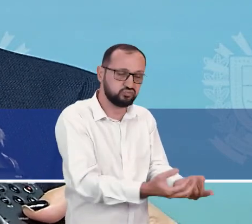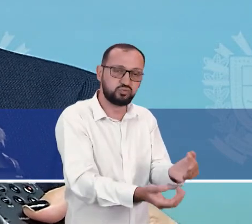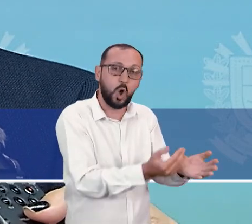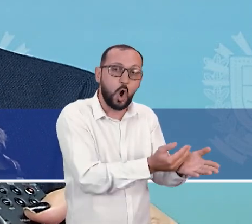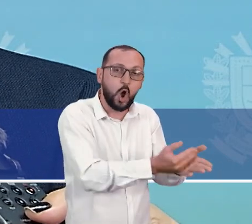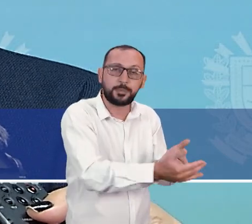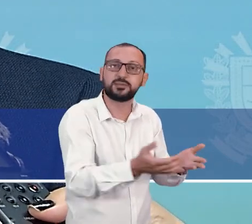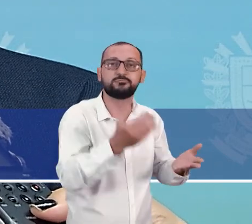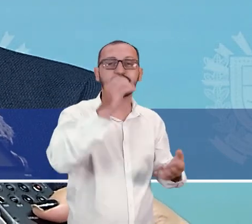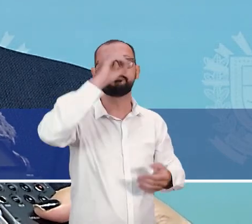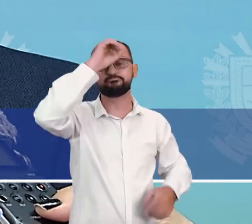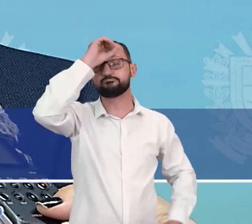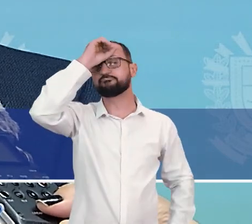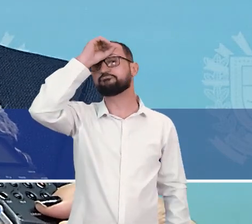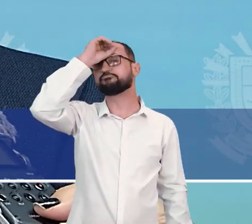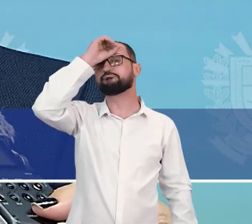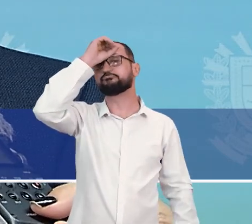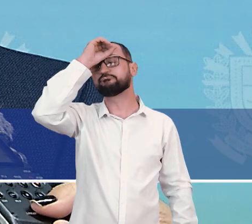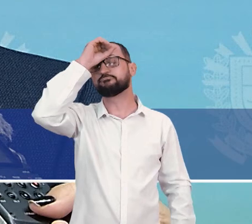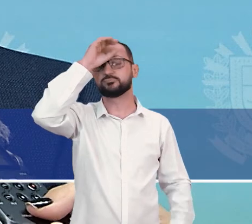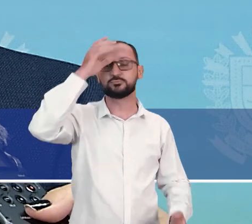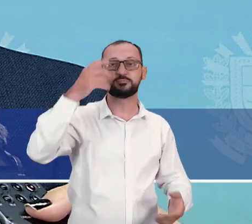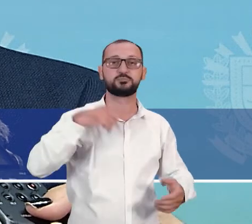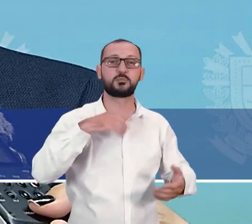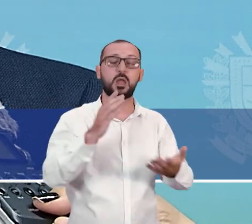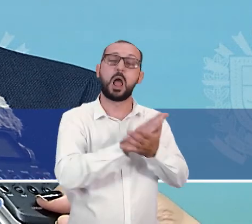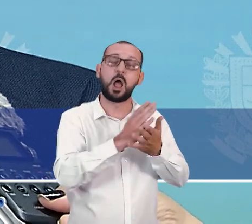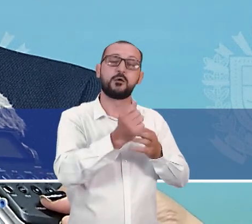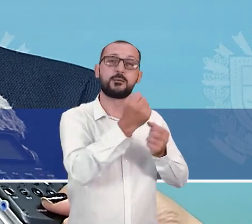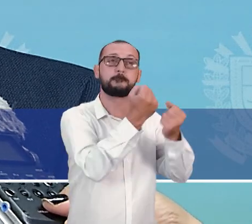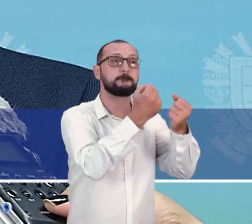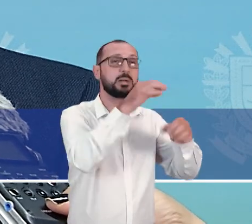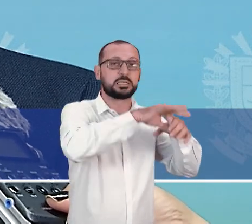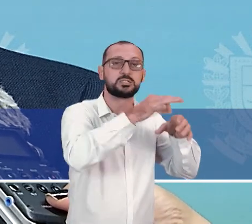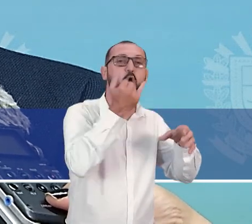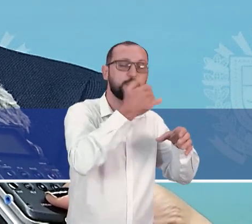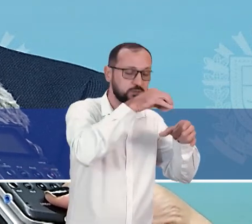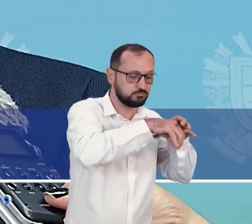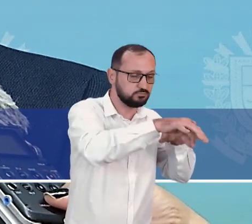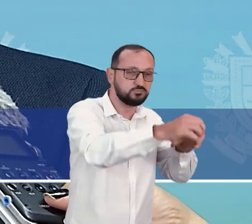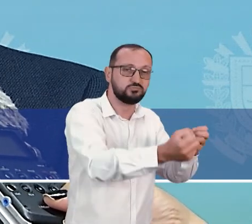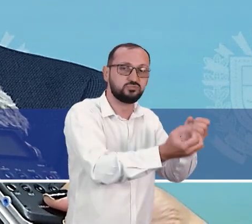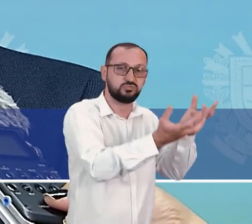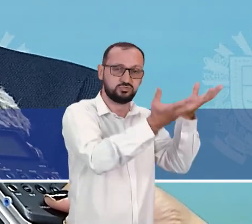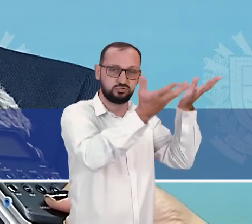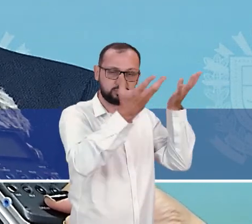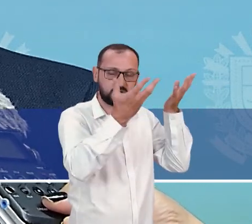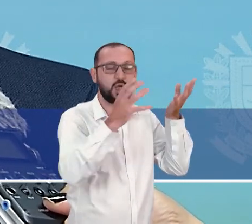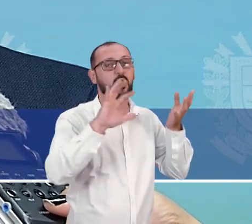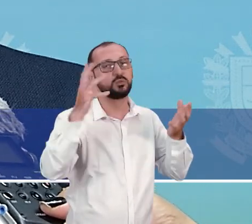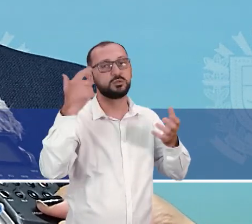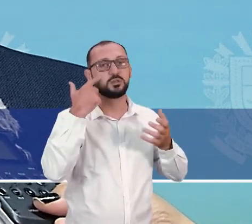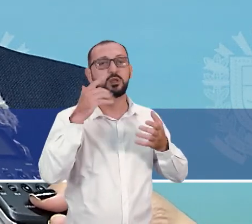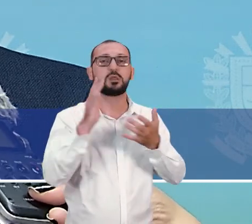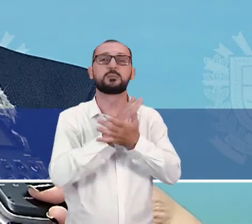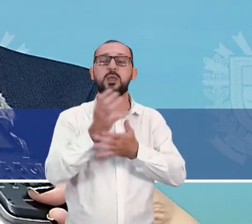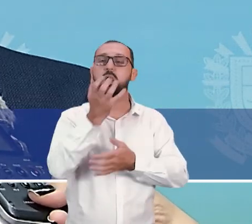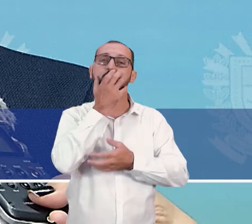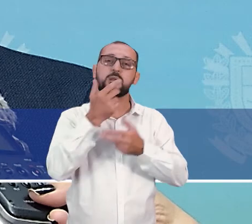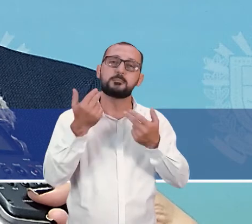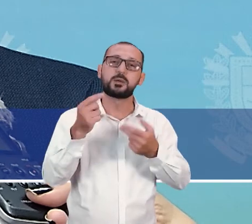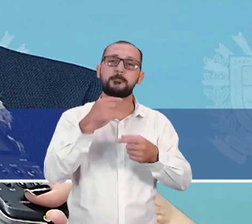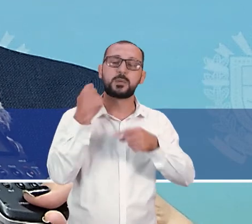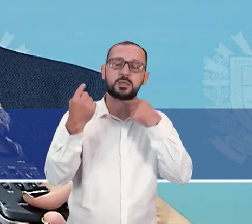com que grandes proporções de terras, de plantações tomem conta e inclusive